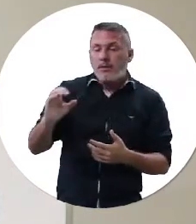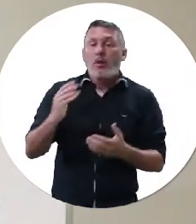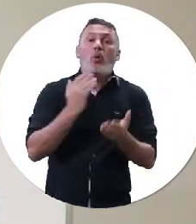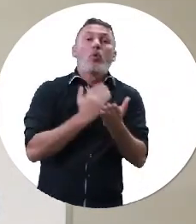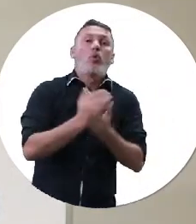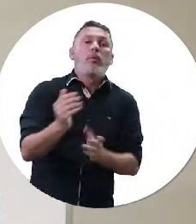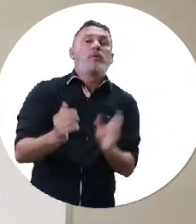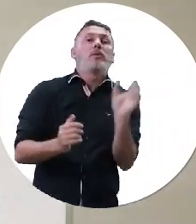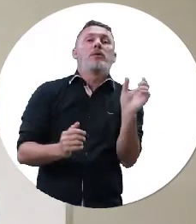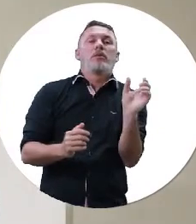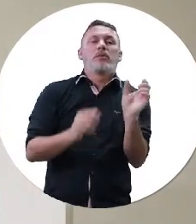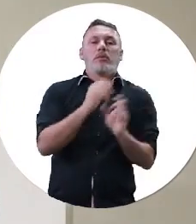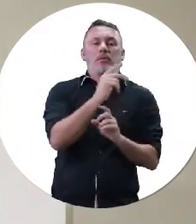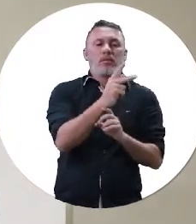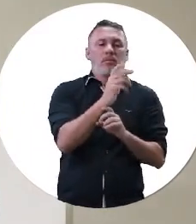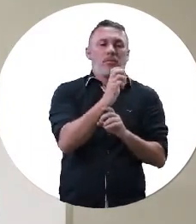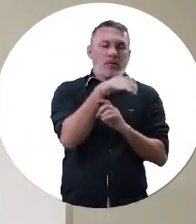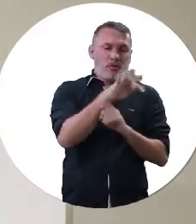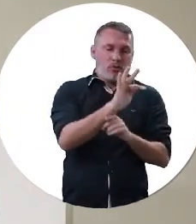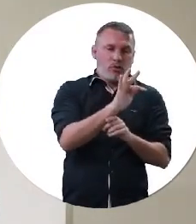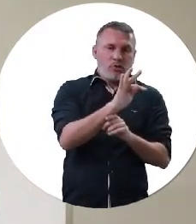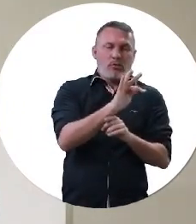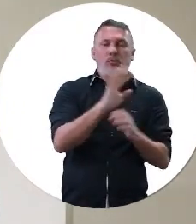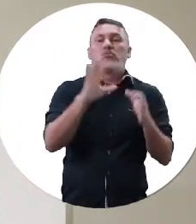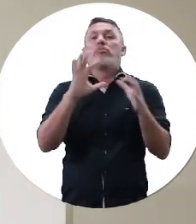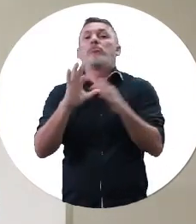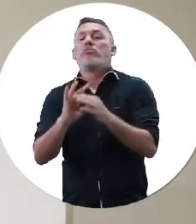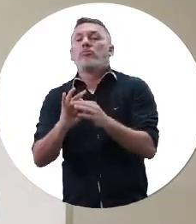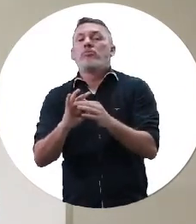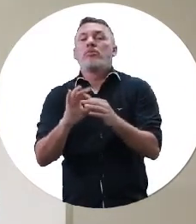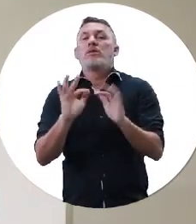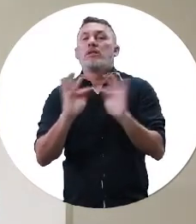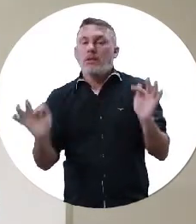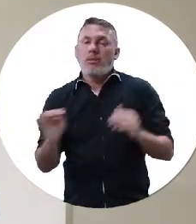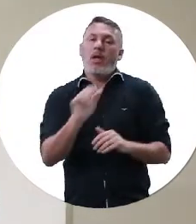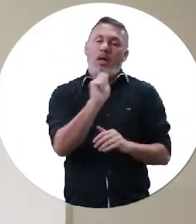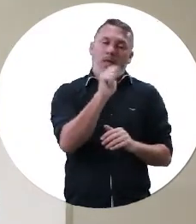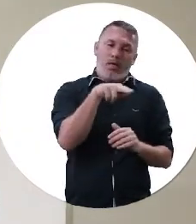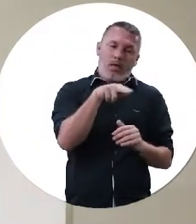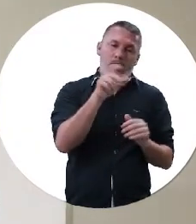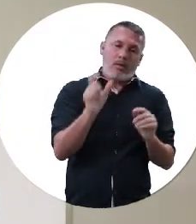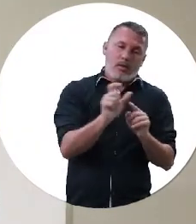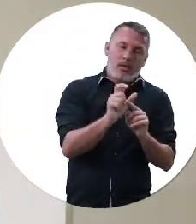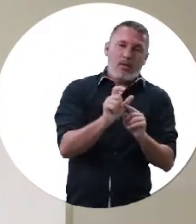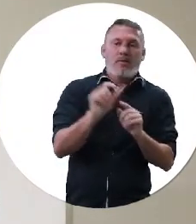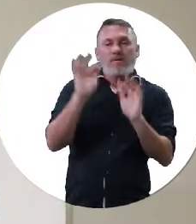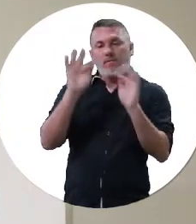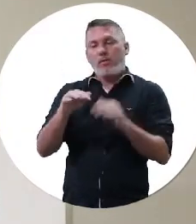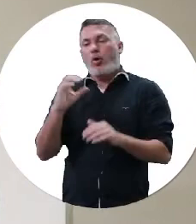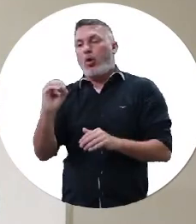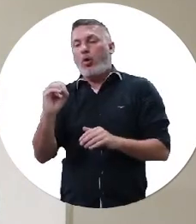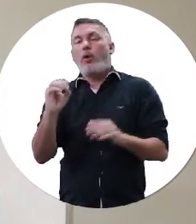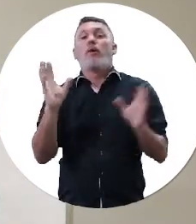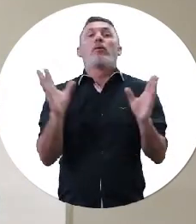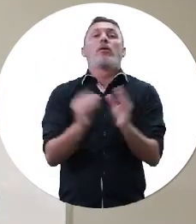Somente ligação simples, an. Terminação de hidrocarboneto, O.